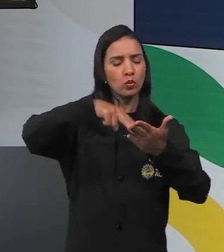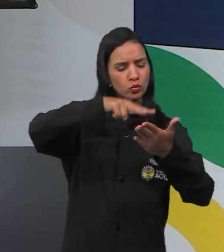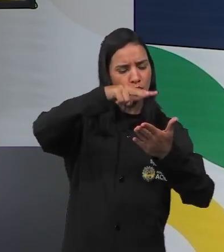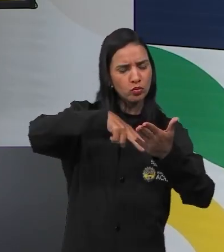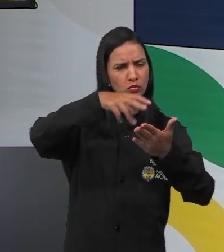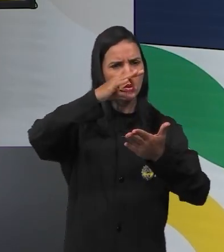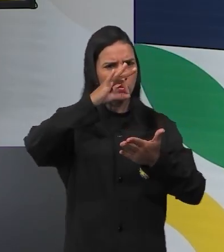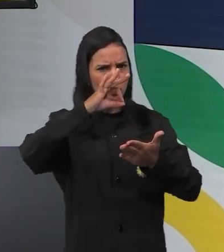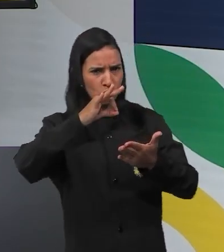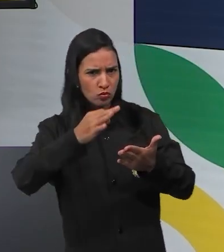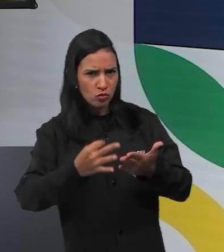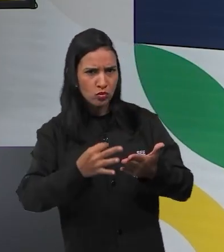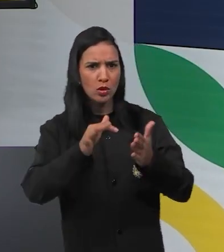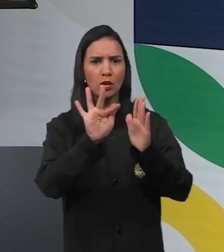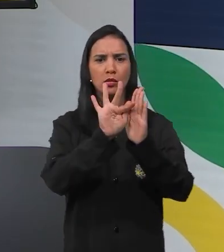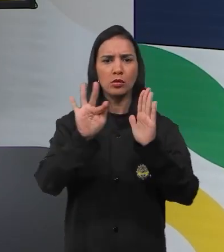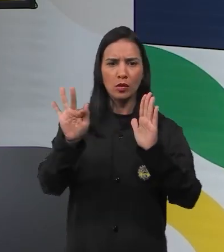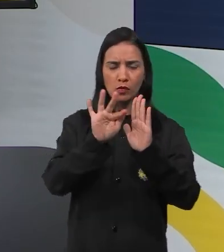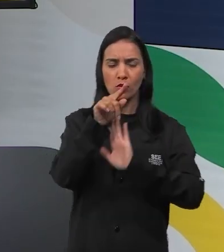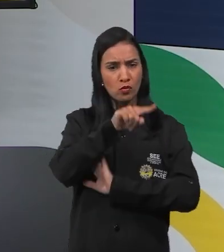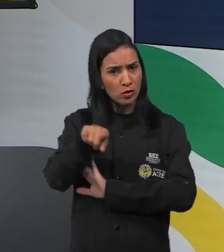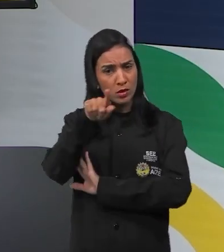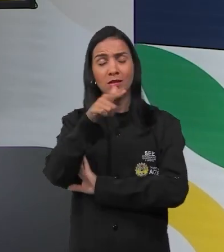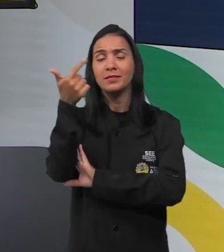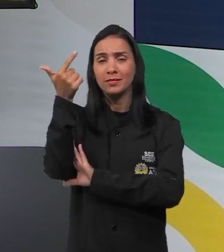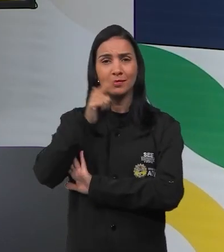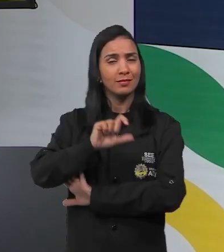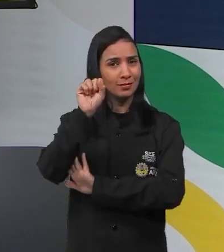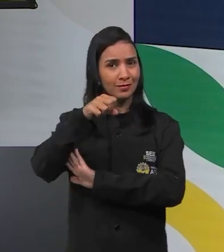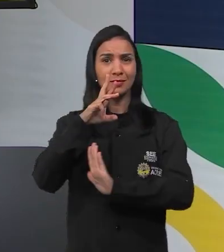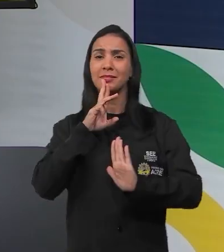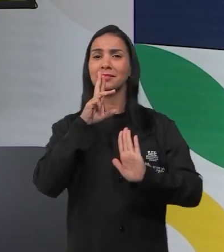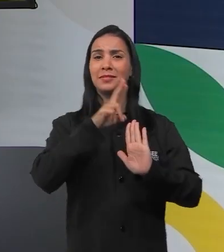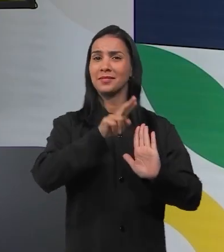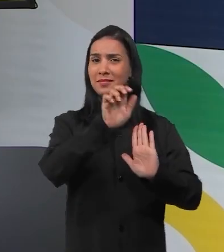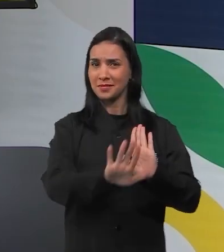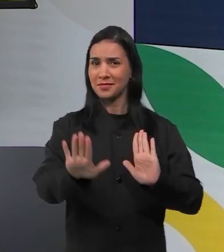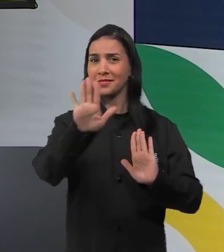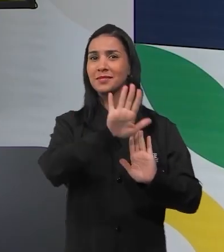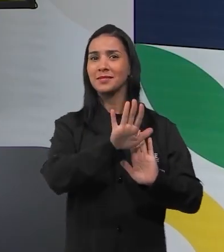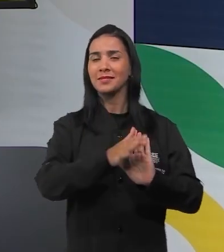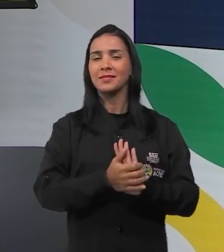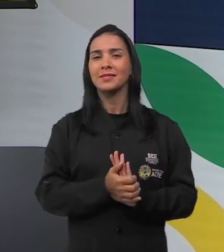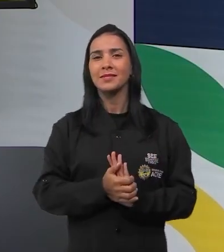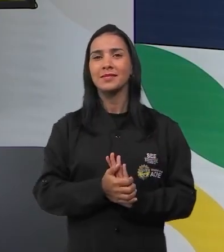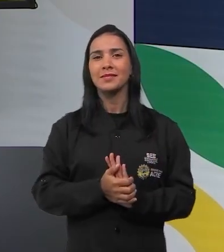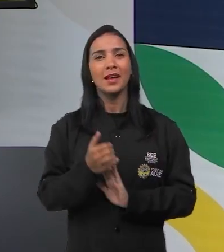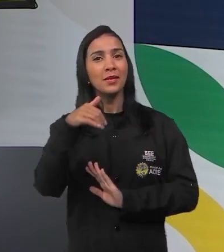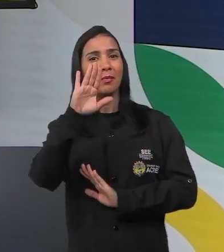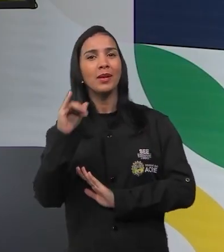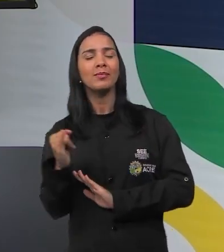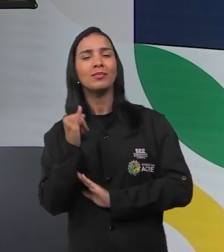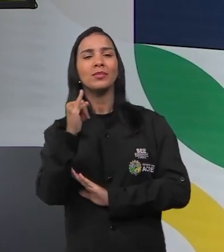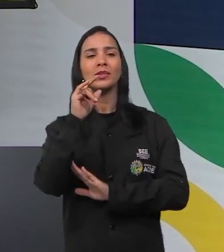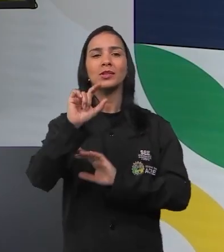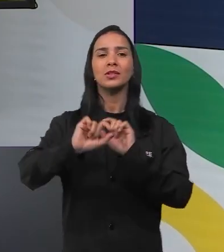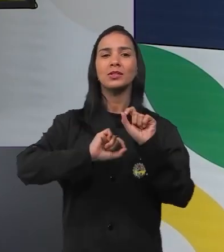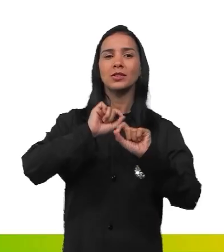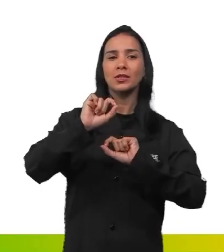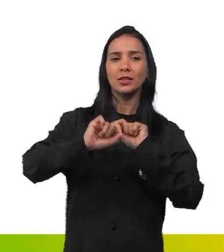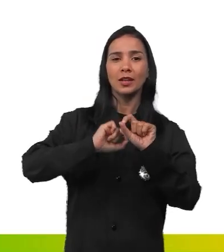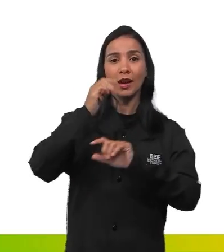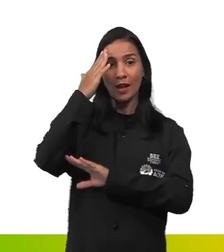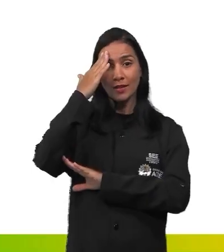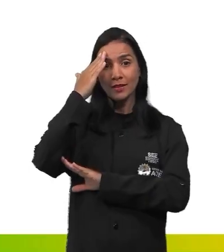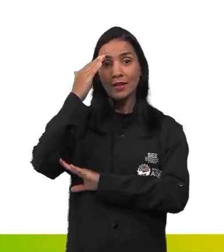da fórmula que você consegue descrever a fórmula geral. O mais importante é você saber isso aqui,